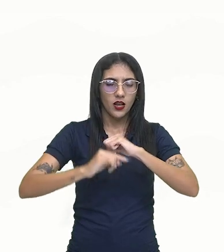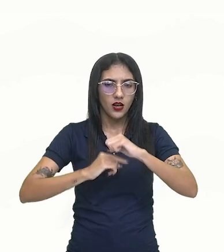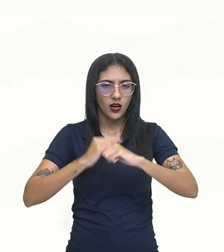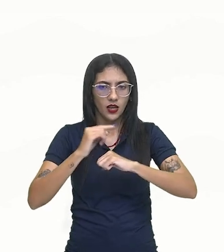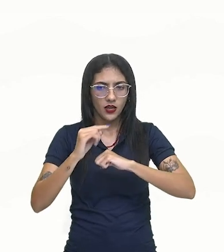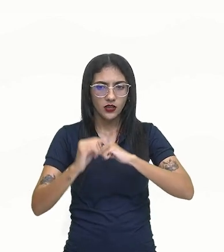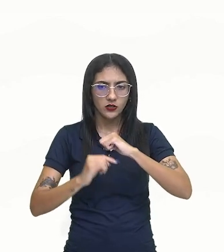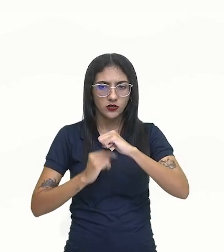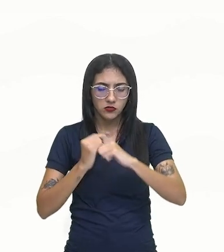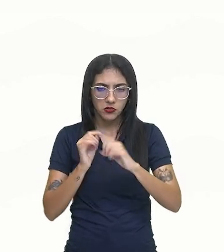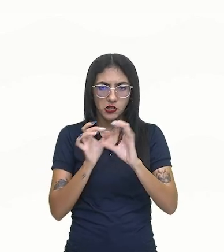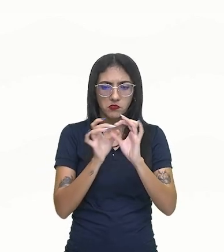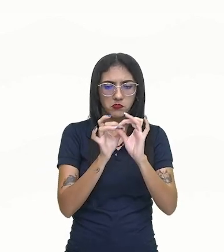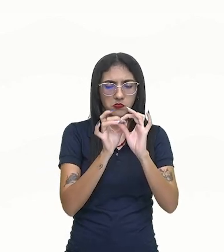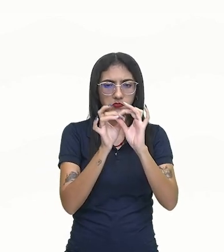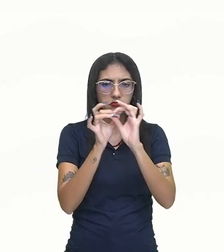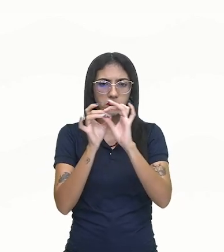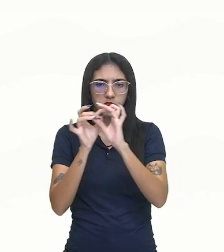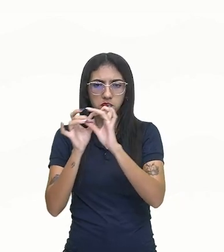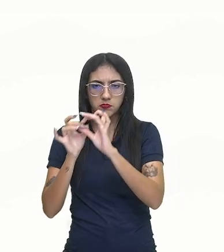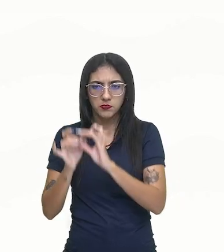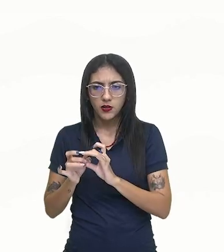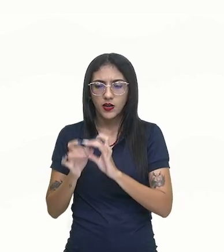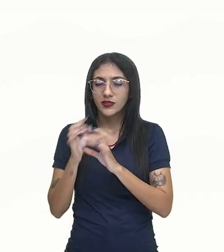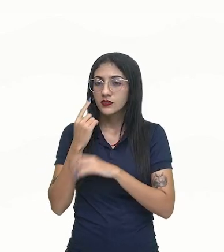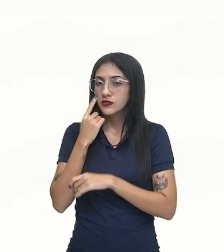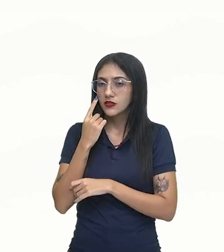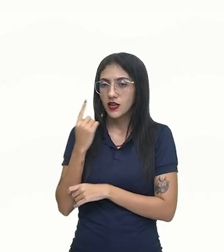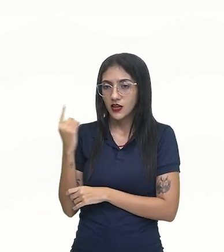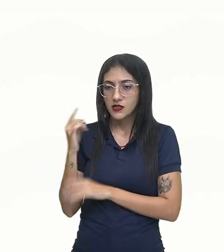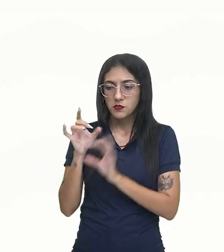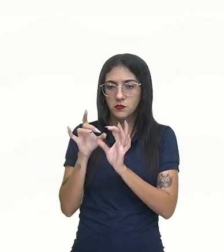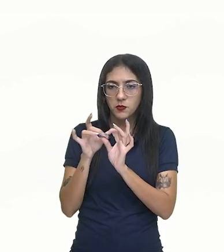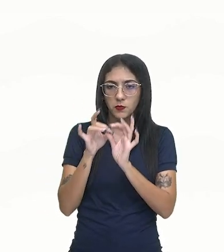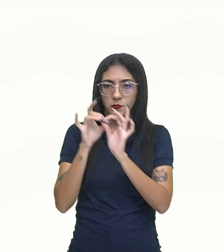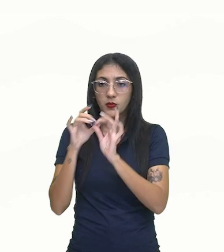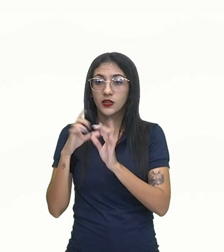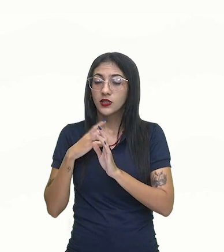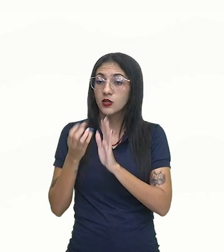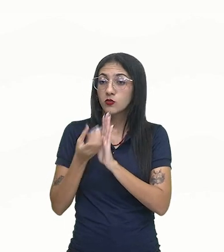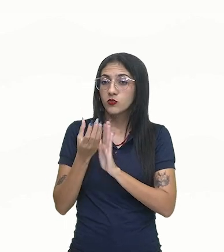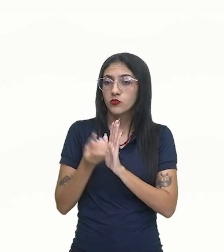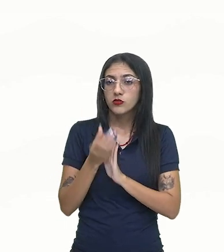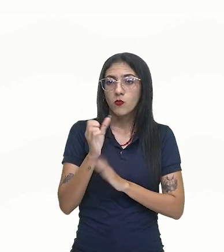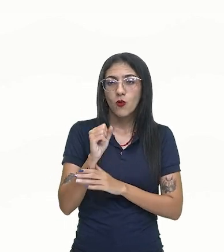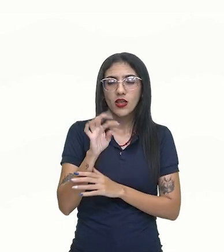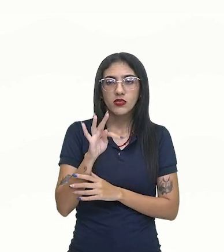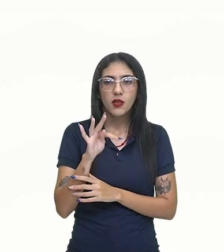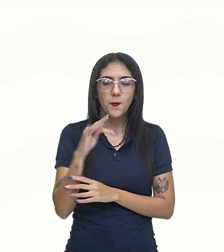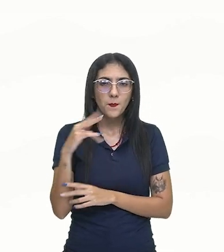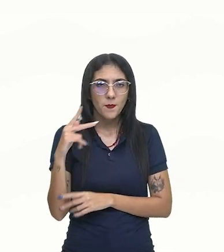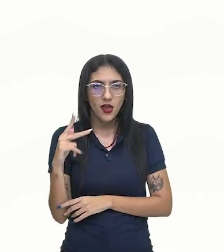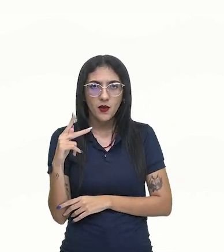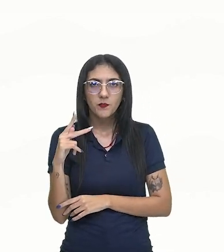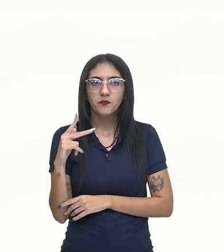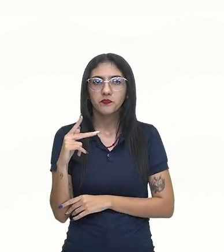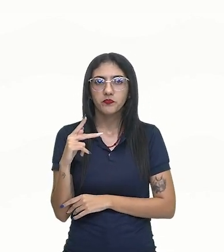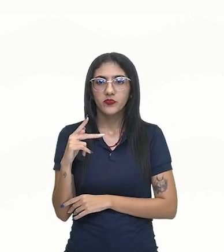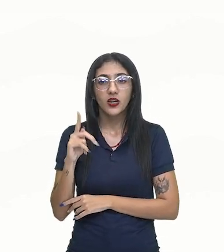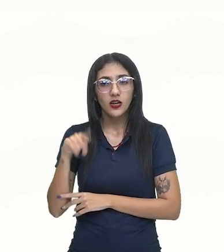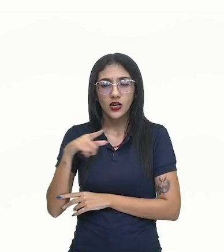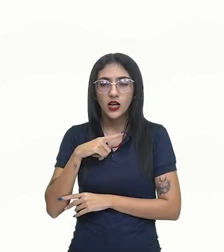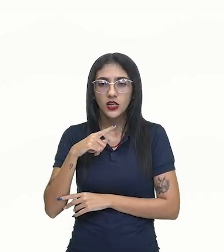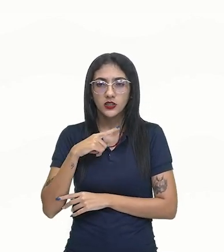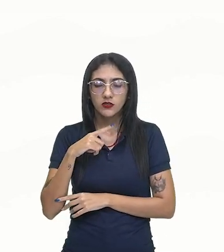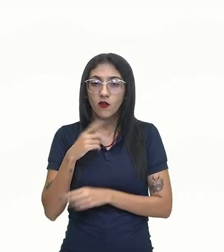de transporte, onde, nesse processo aqui, vai ser produzido o ATP, que ele vai ser passado para um